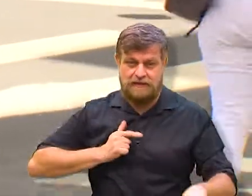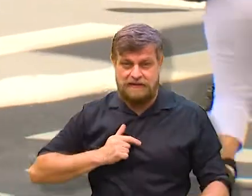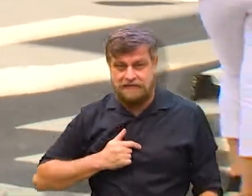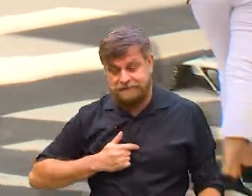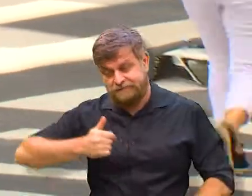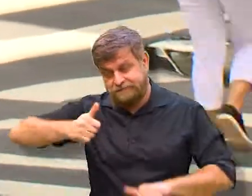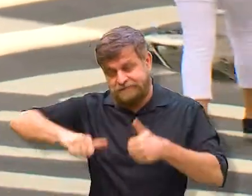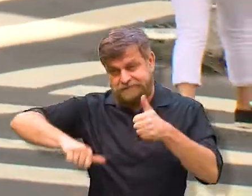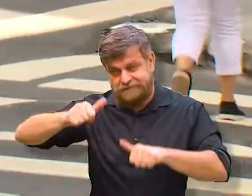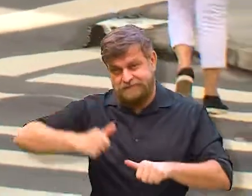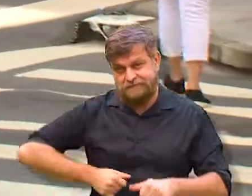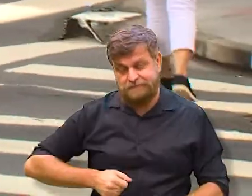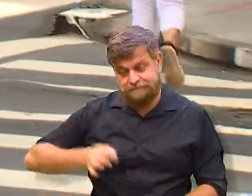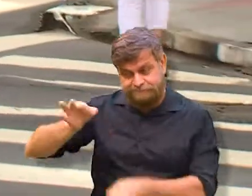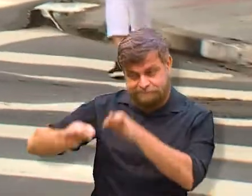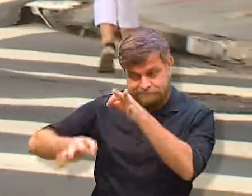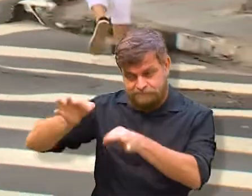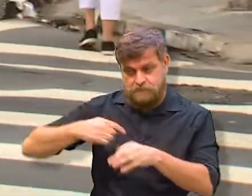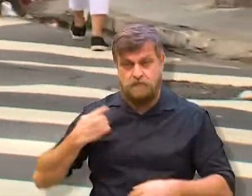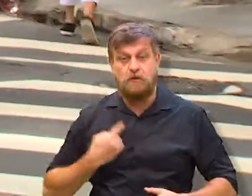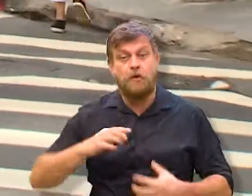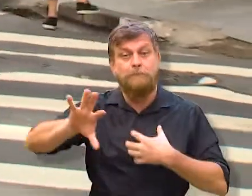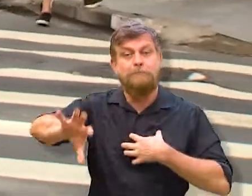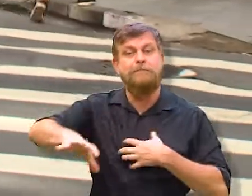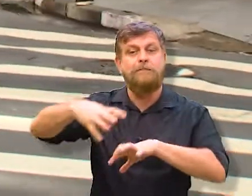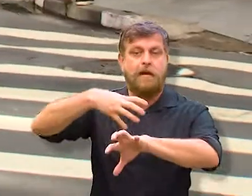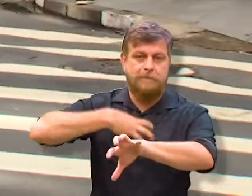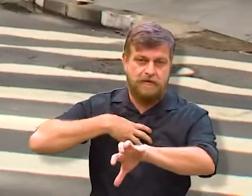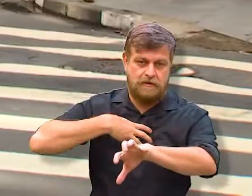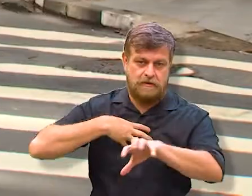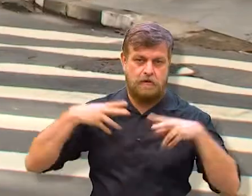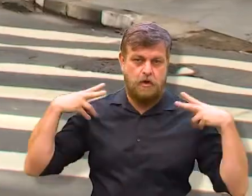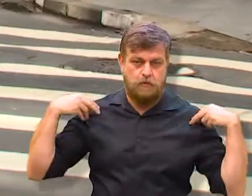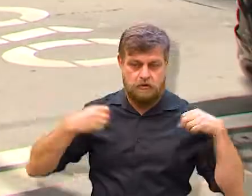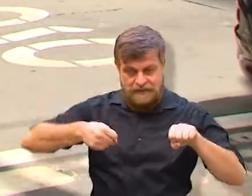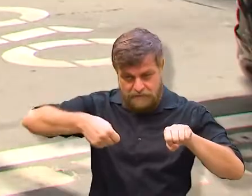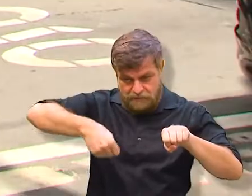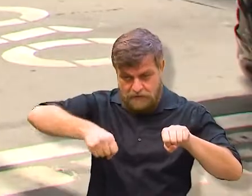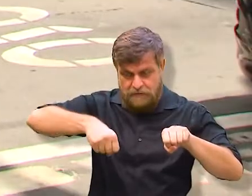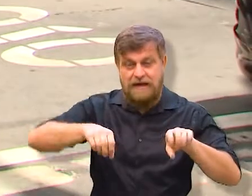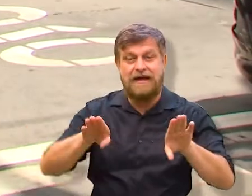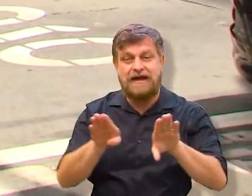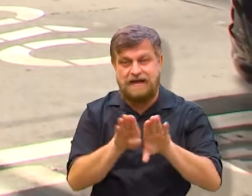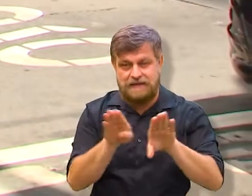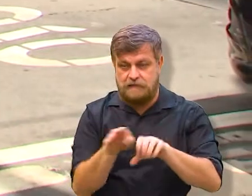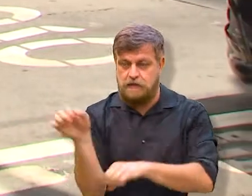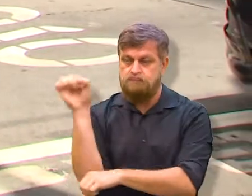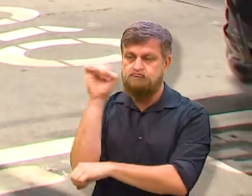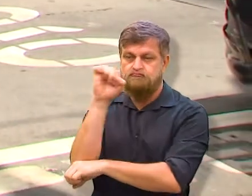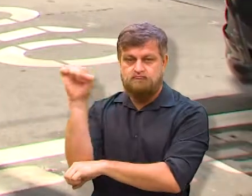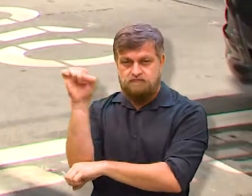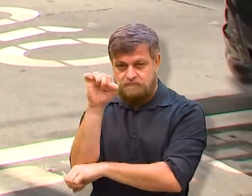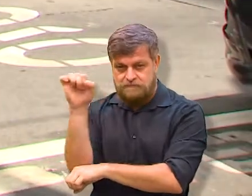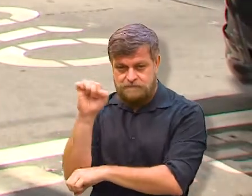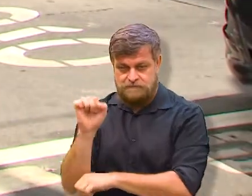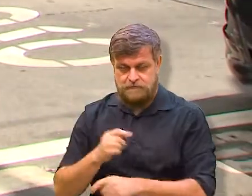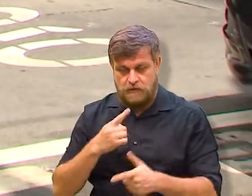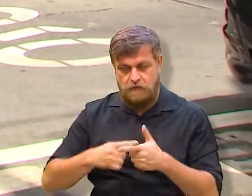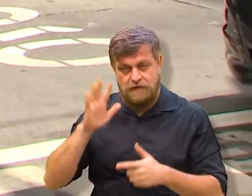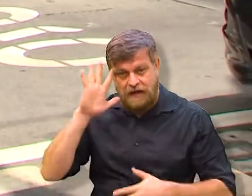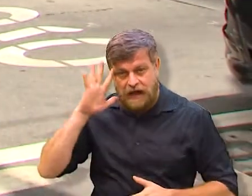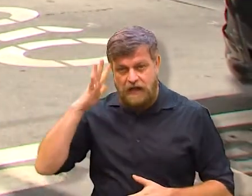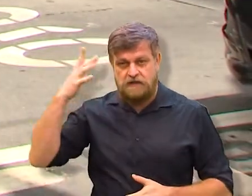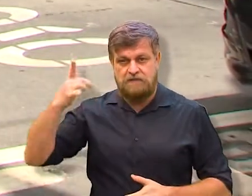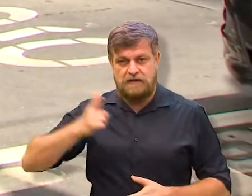Duas Medidas tão importante que a gente se coloque no lugar dos motociclistas também dos condutores de veículo e